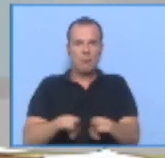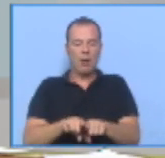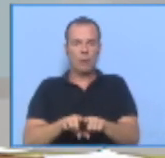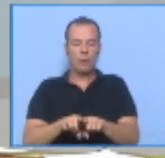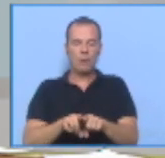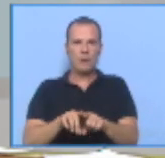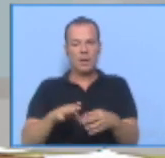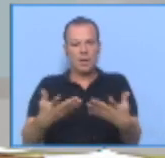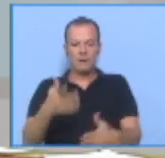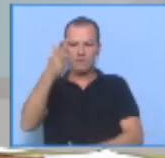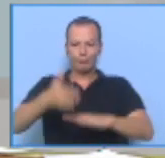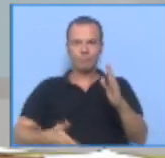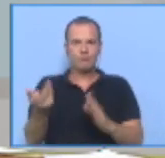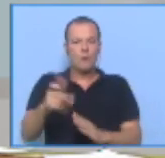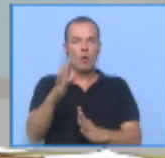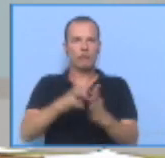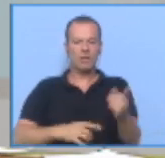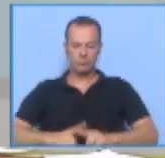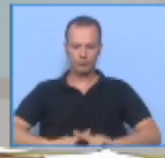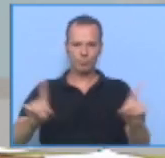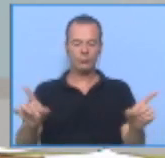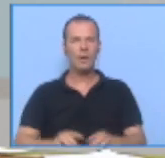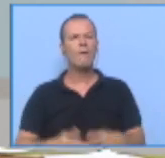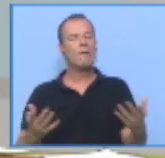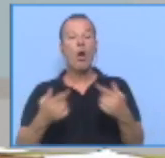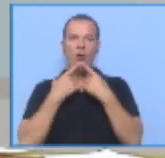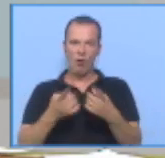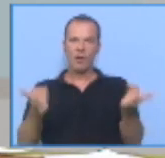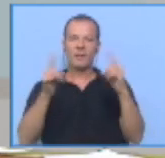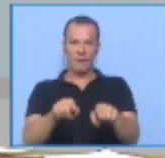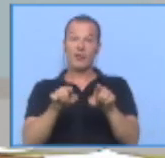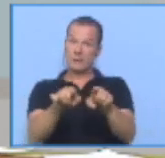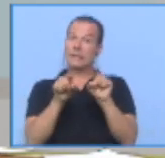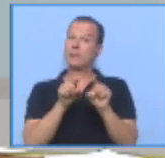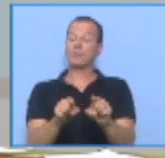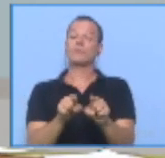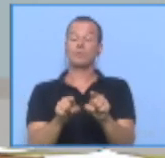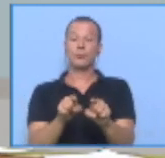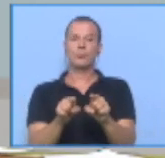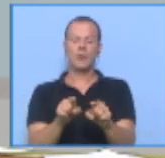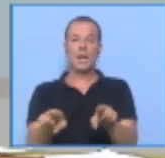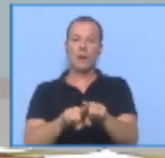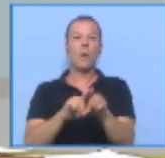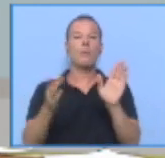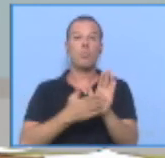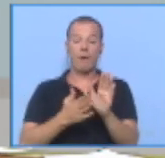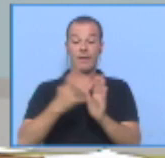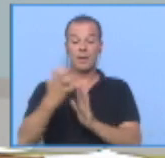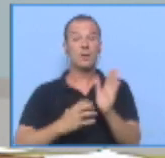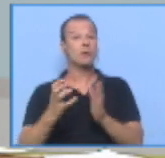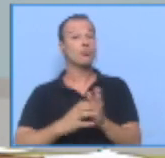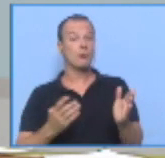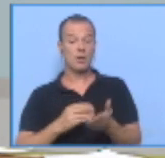caminho completamente diferente. Uma vez mais, isto é a prova de que os textos da